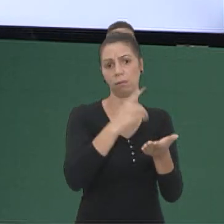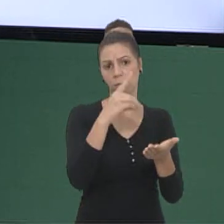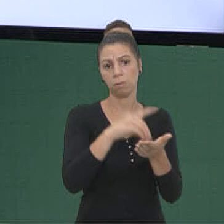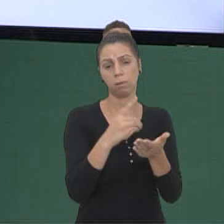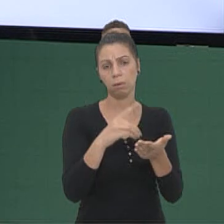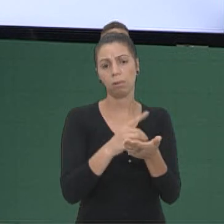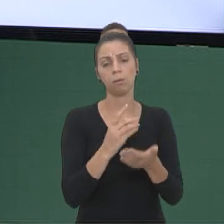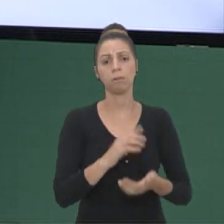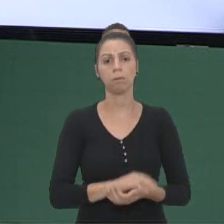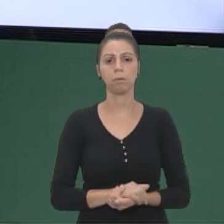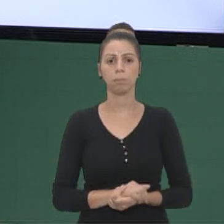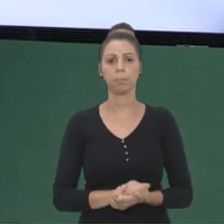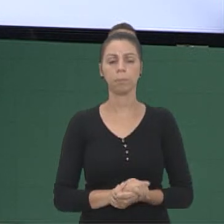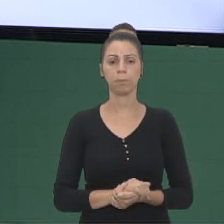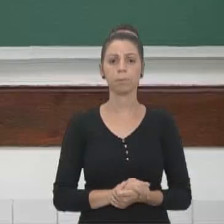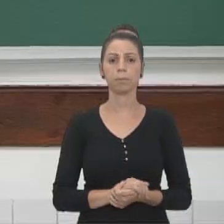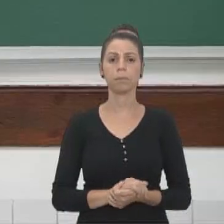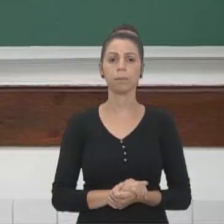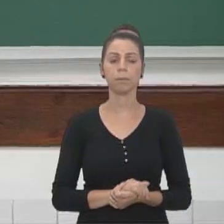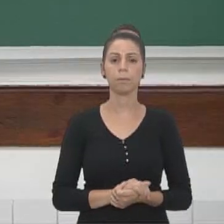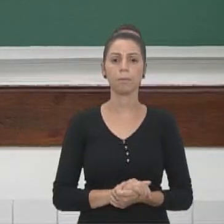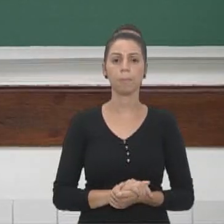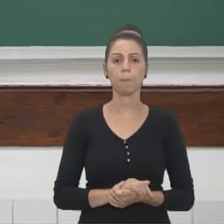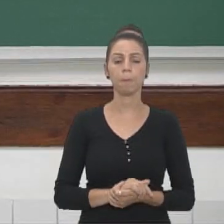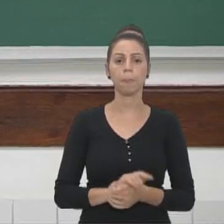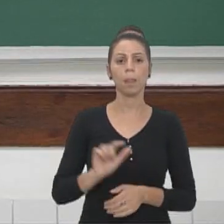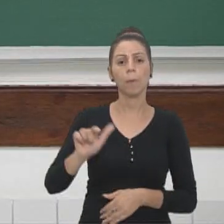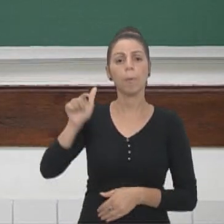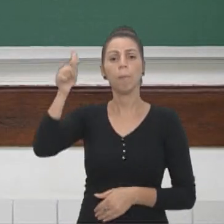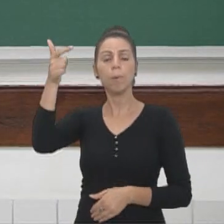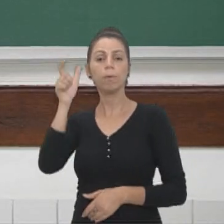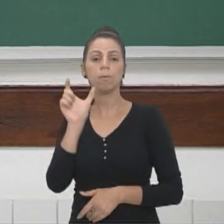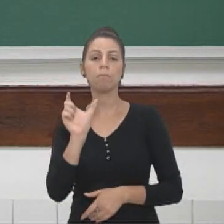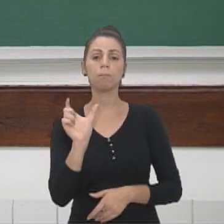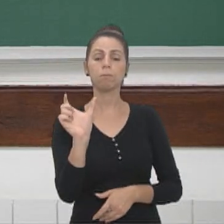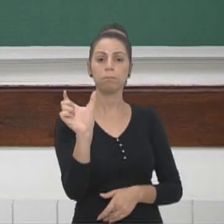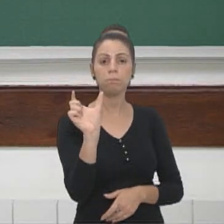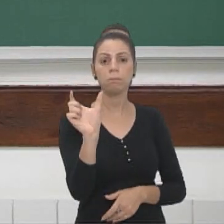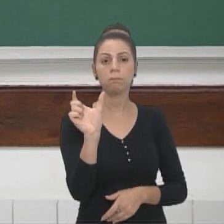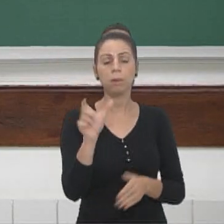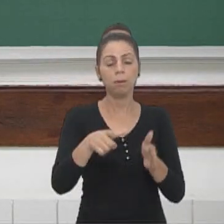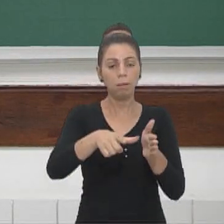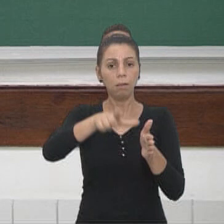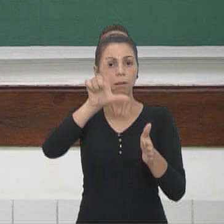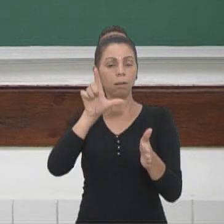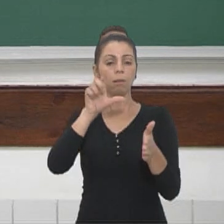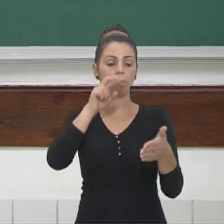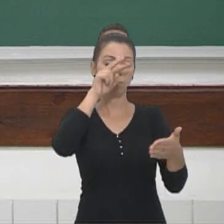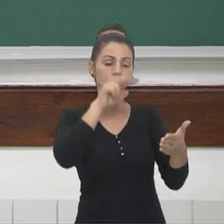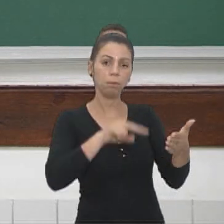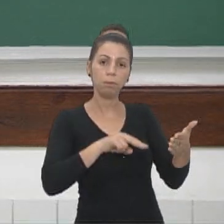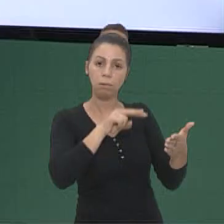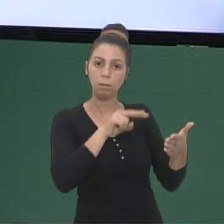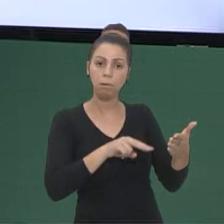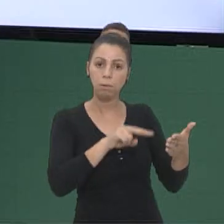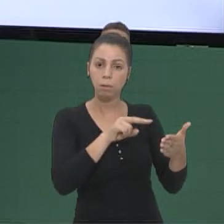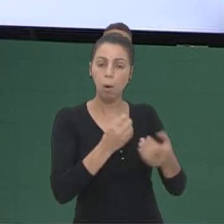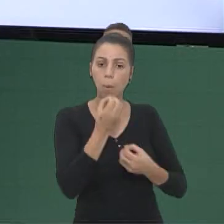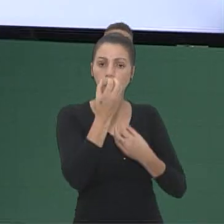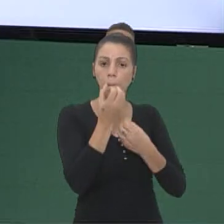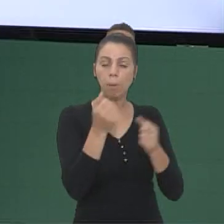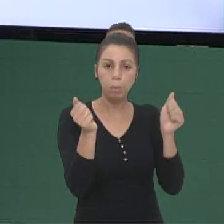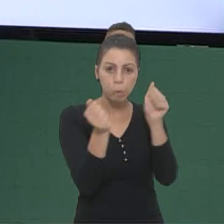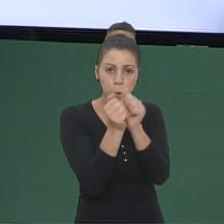Vamos continuando aqui. Mais algumas palavrinhas que antecipam, portanto, a leitura deste poema que nós estamos realizando juntos